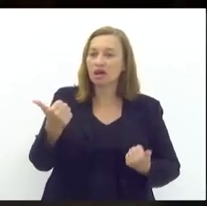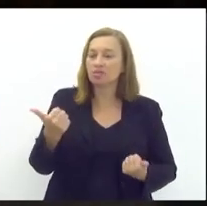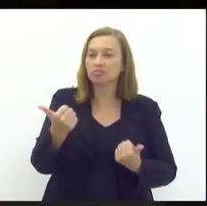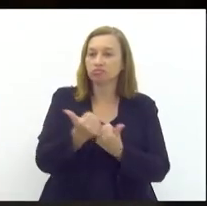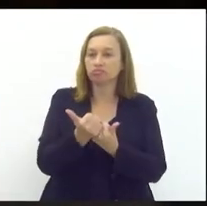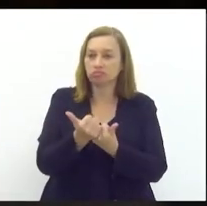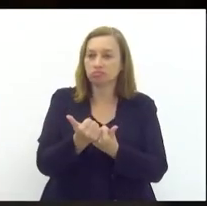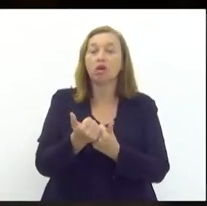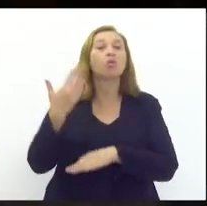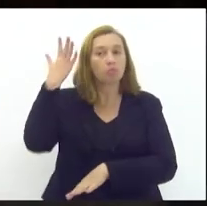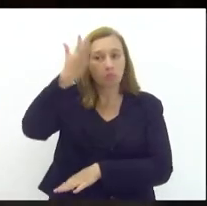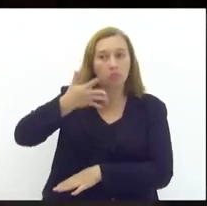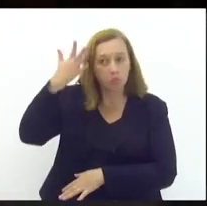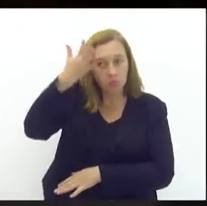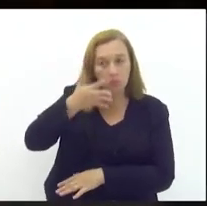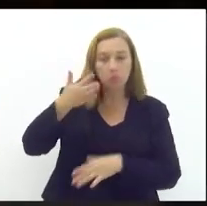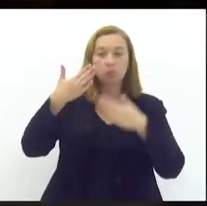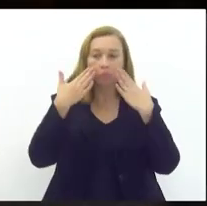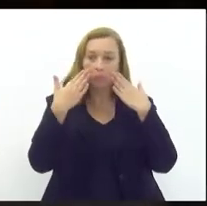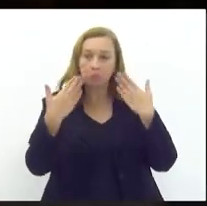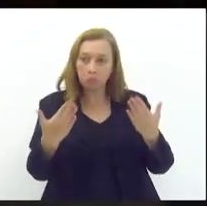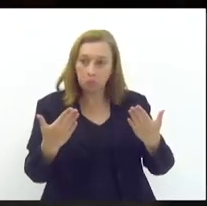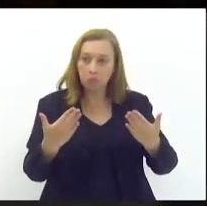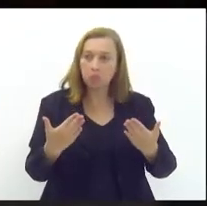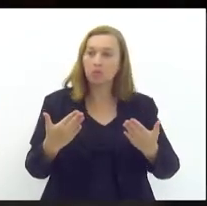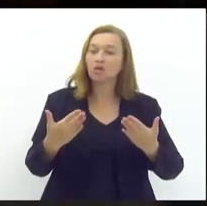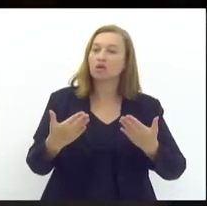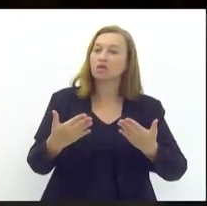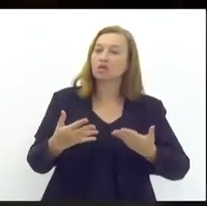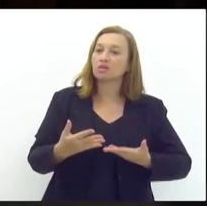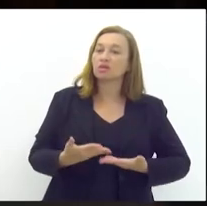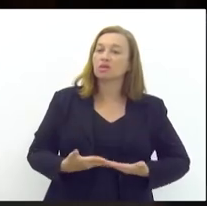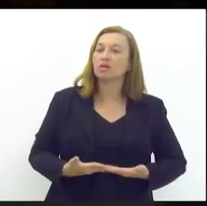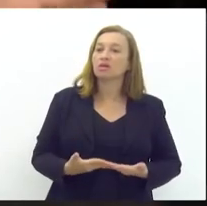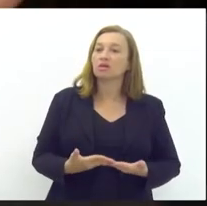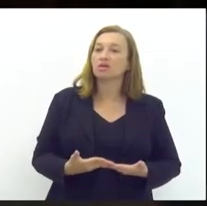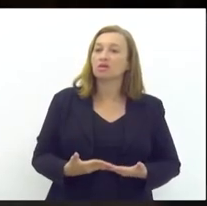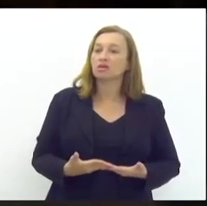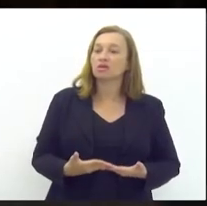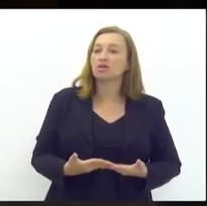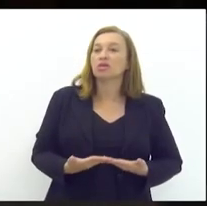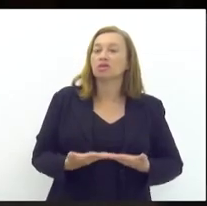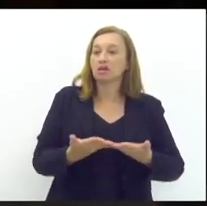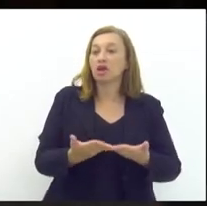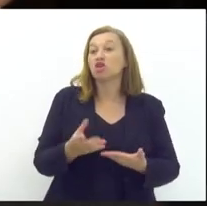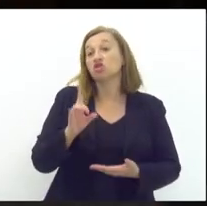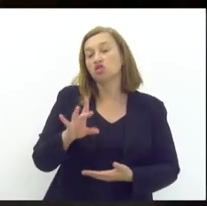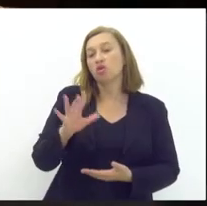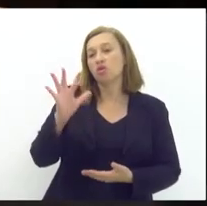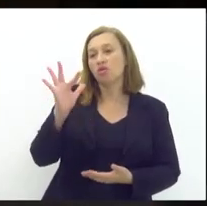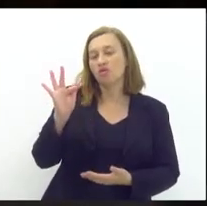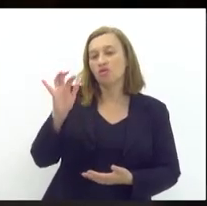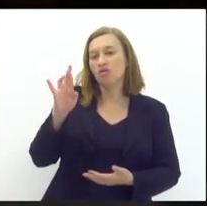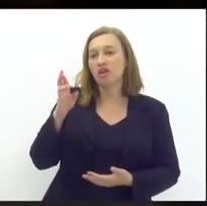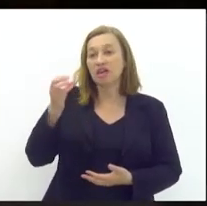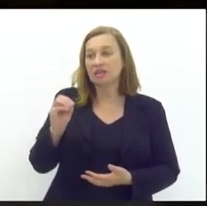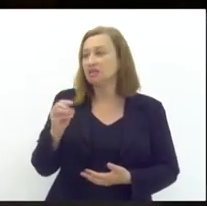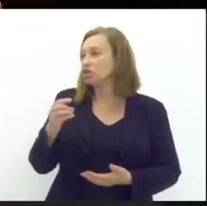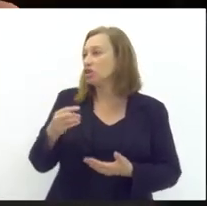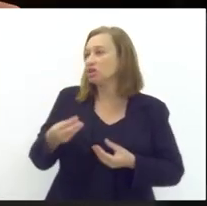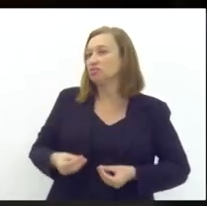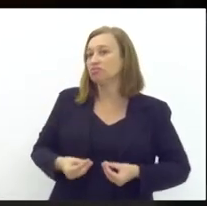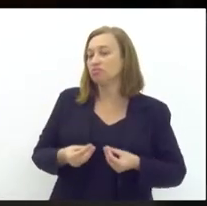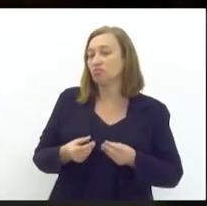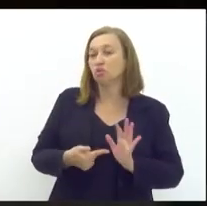e fizeram a exposição a exposição vai ficar à disposição só do Fernando que não porque ele não trouxe